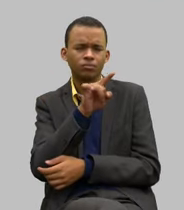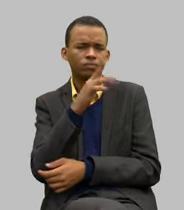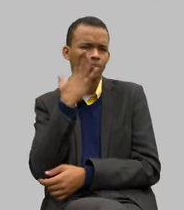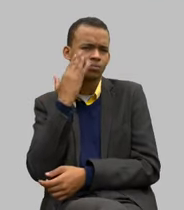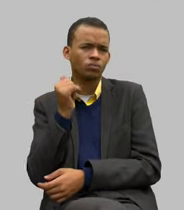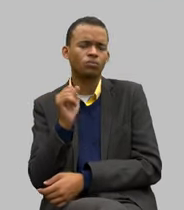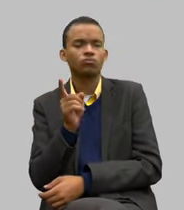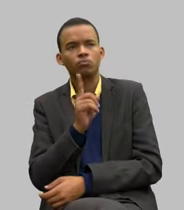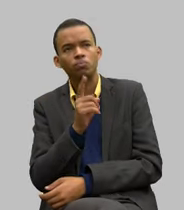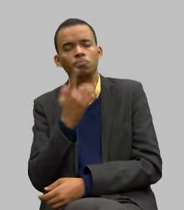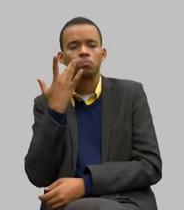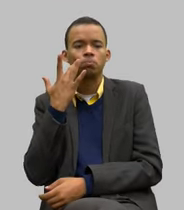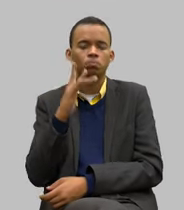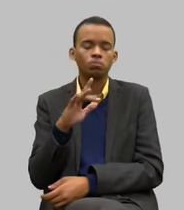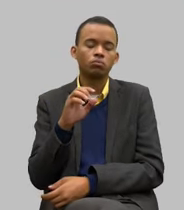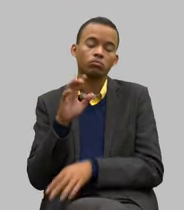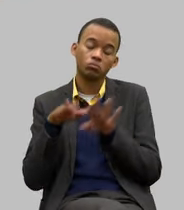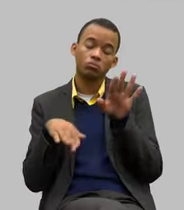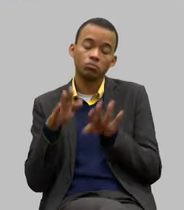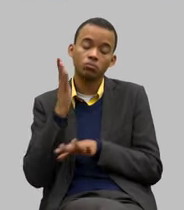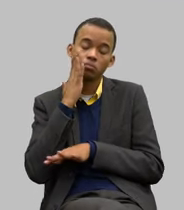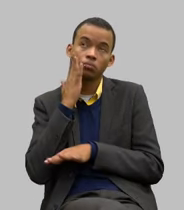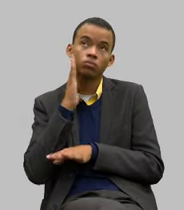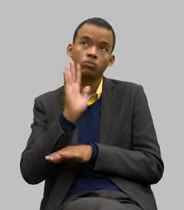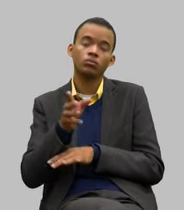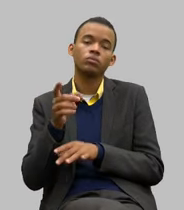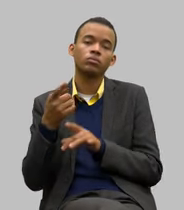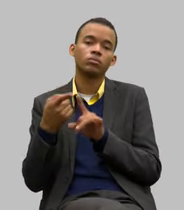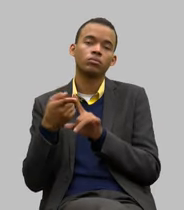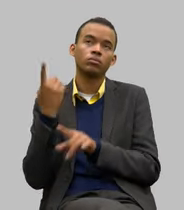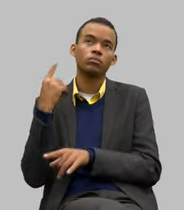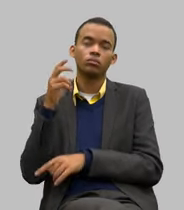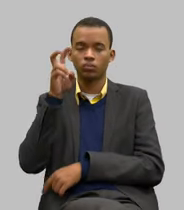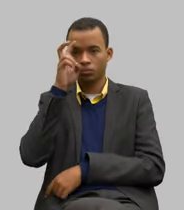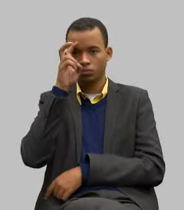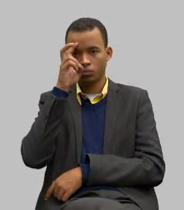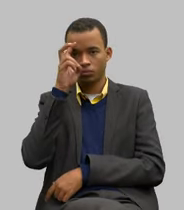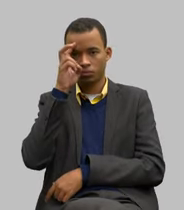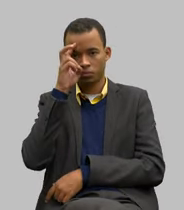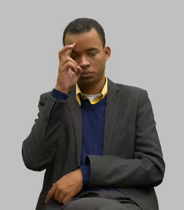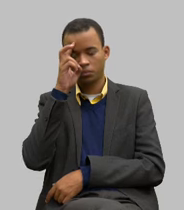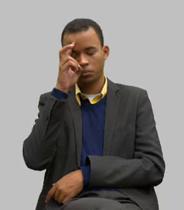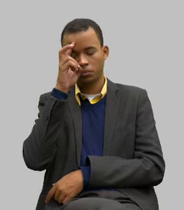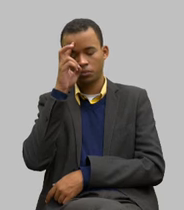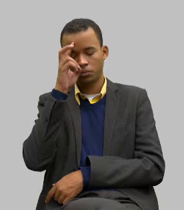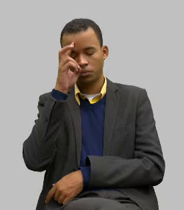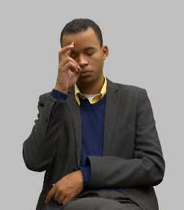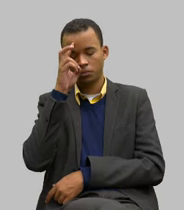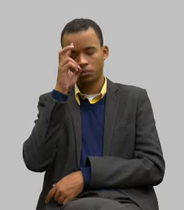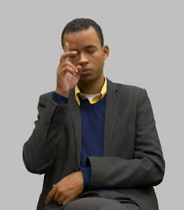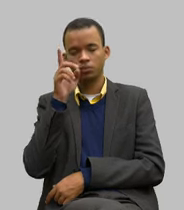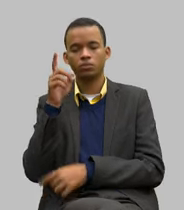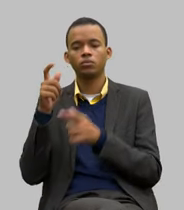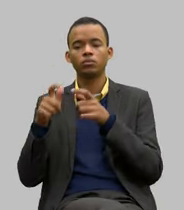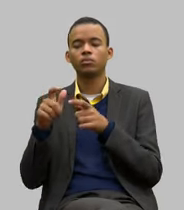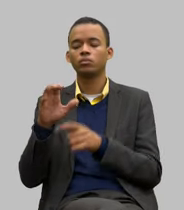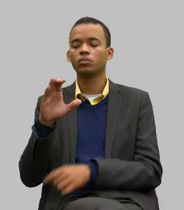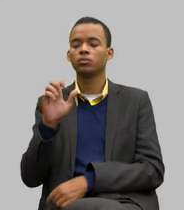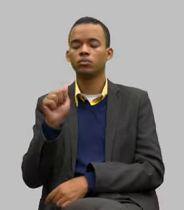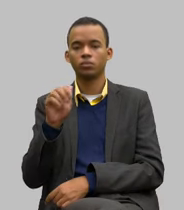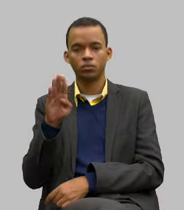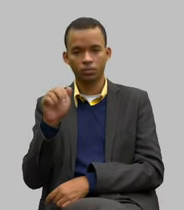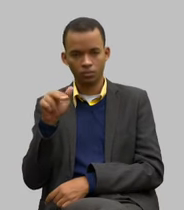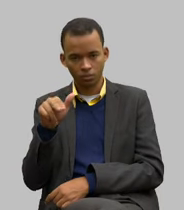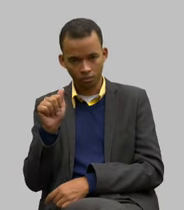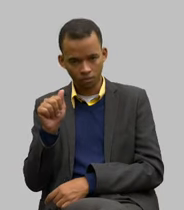provavelmente tenha tomado conhecimento quinta-feira passada dia 20 aqui na cabana de uma Major que estava paisana